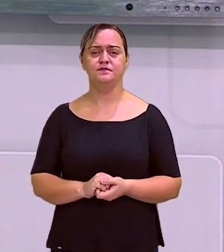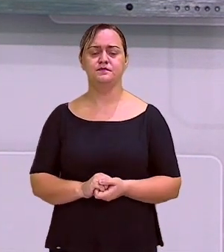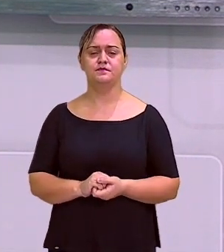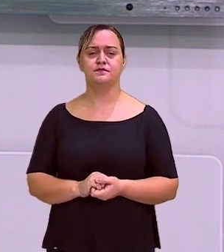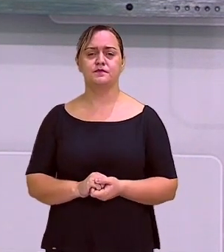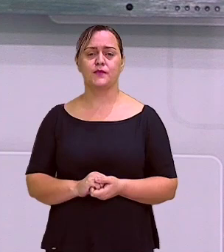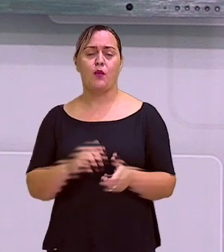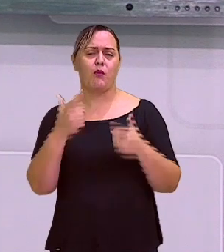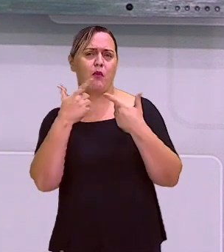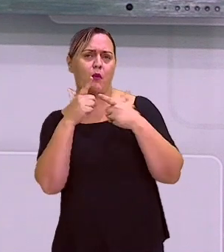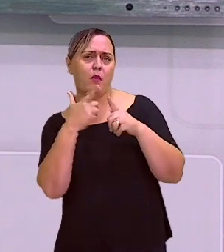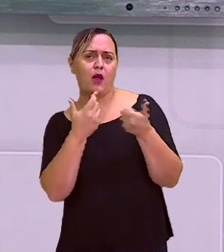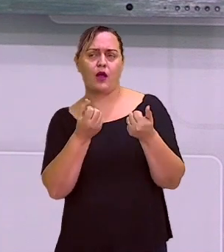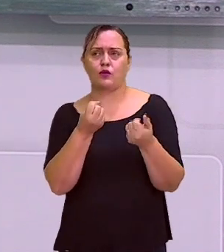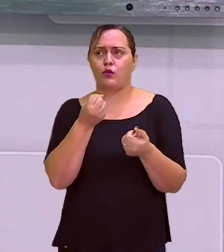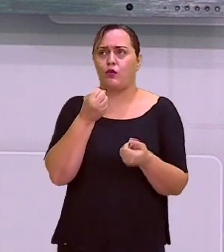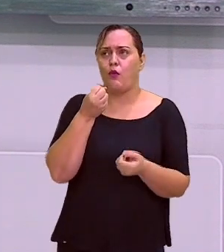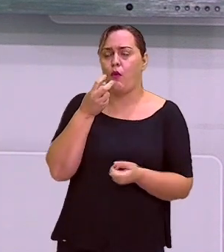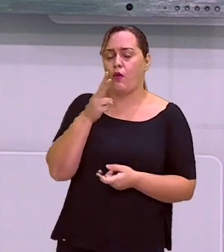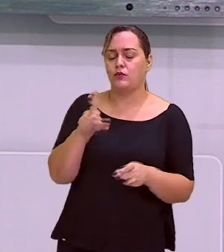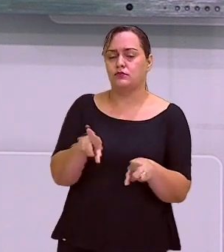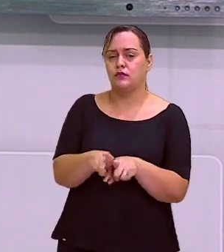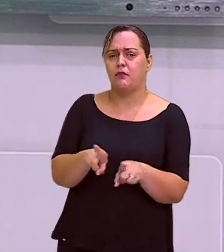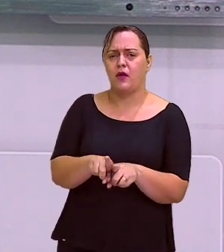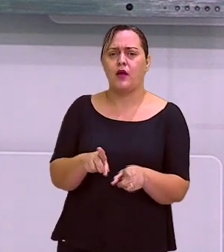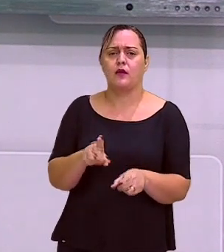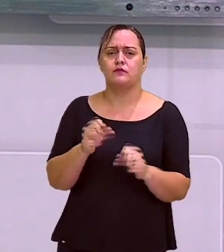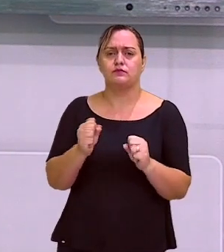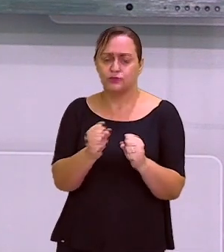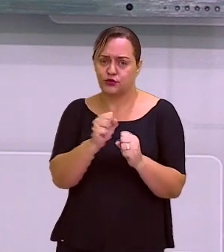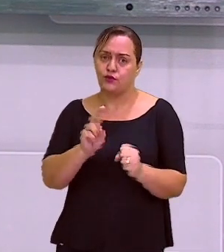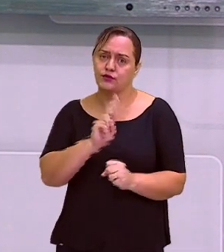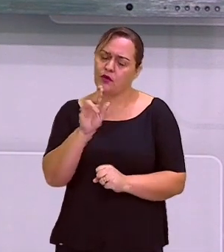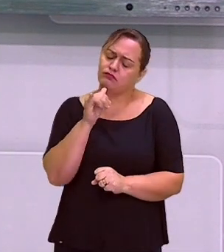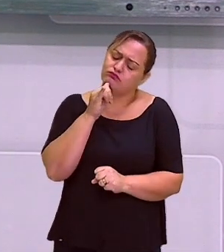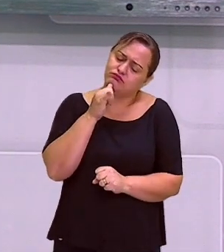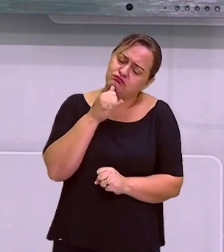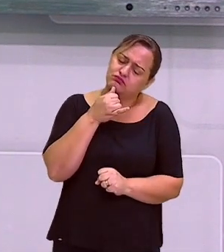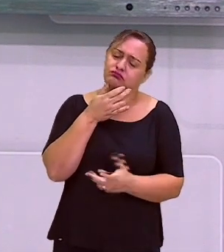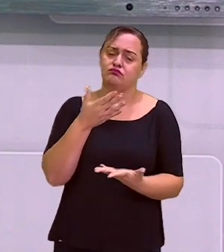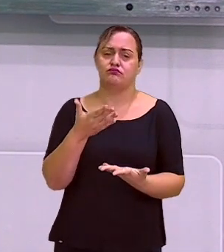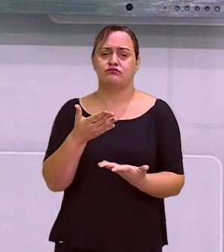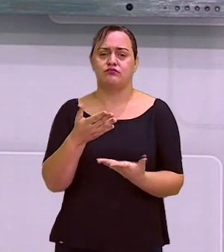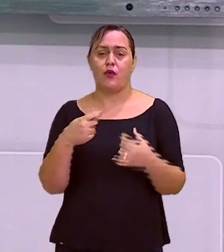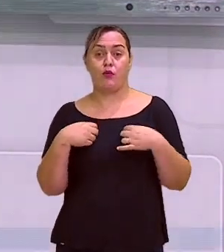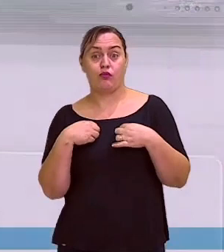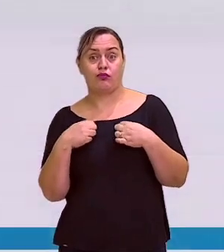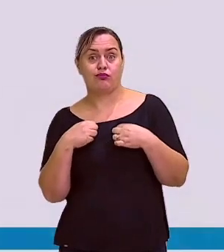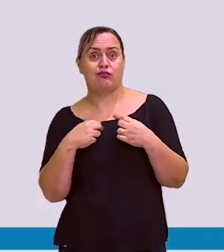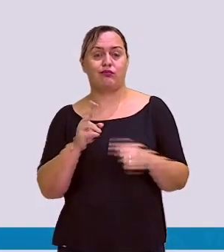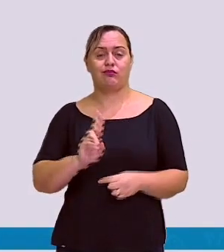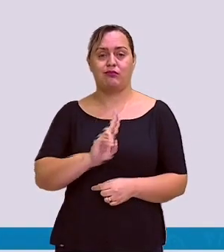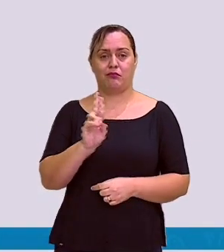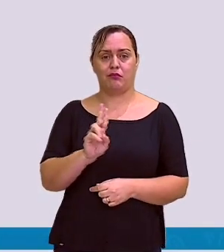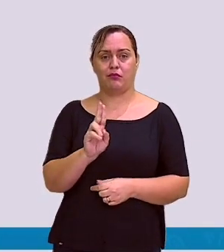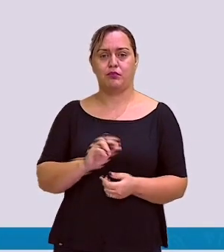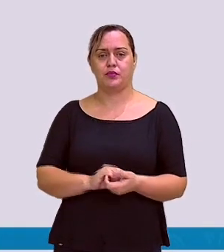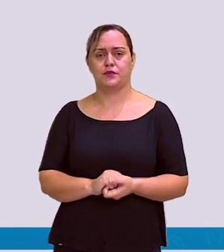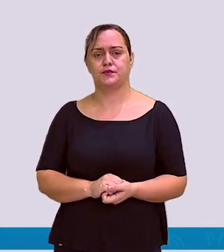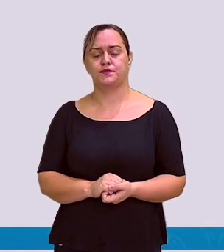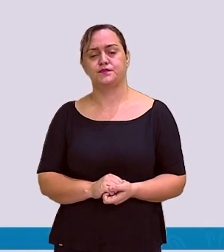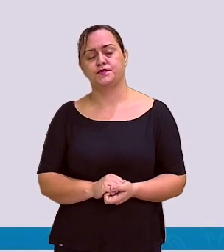Ou para uma comédia, ou para uma tristeza, né, o figurino. personagem que mais marcou sua carreira